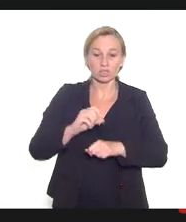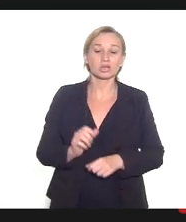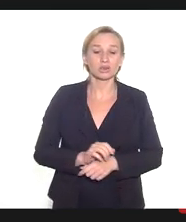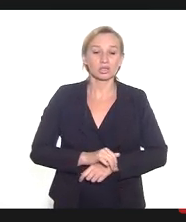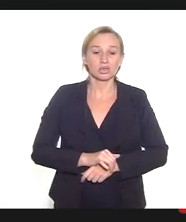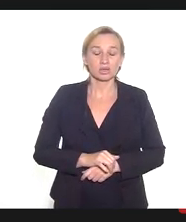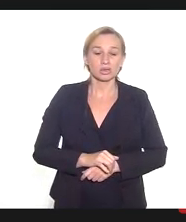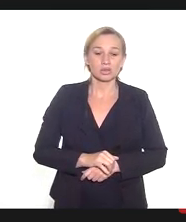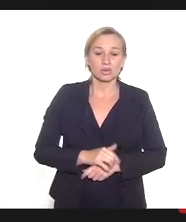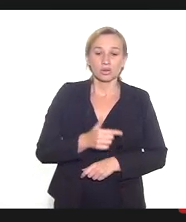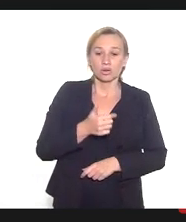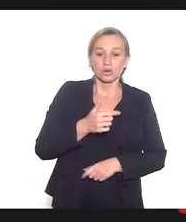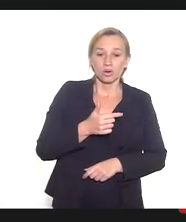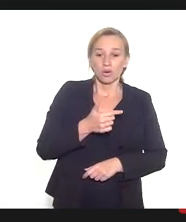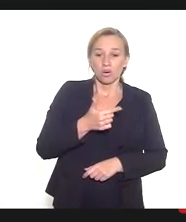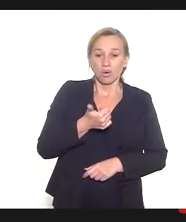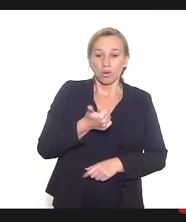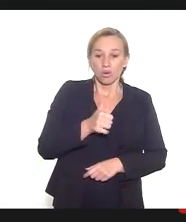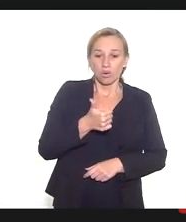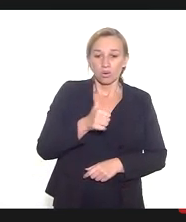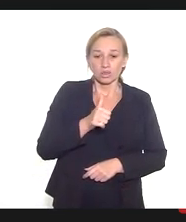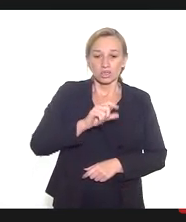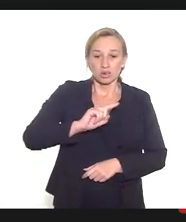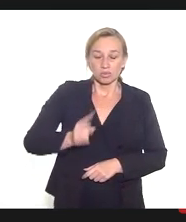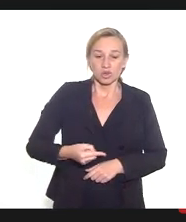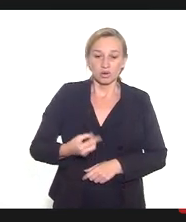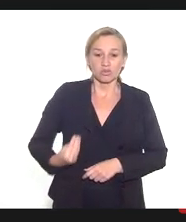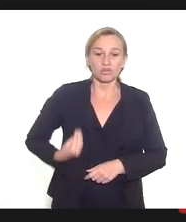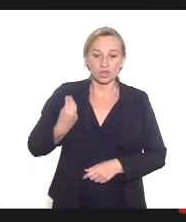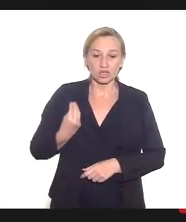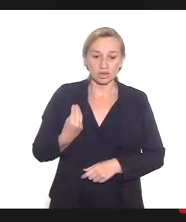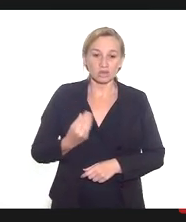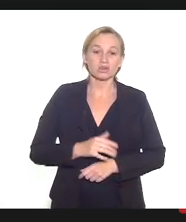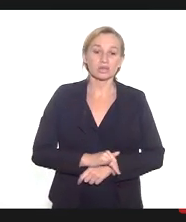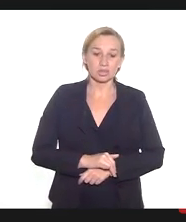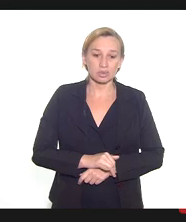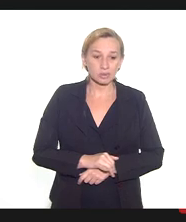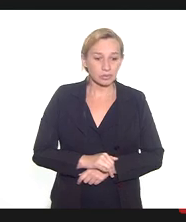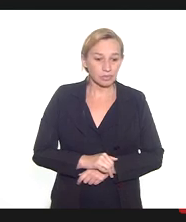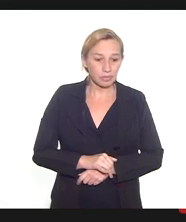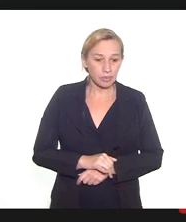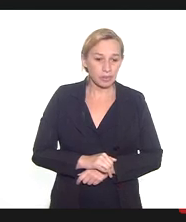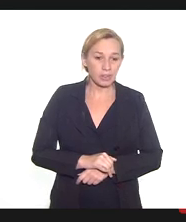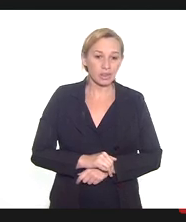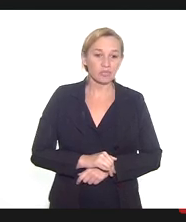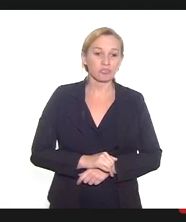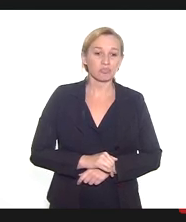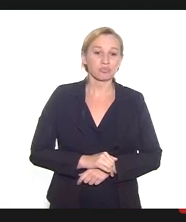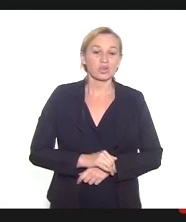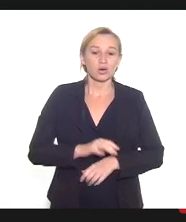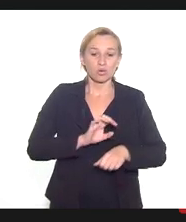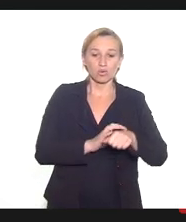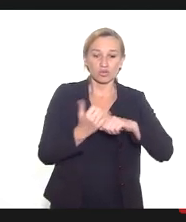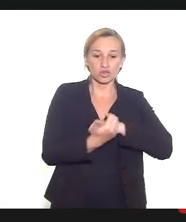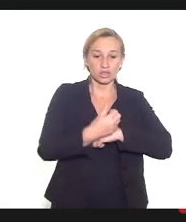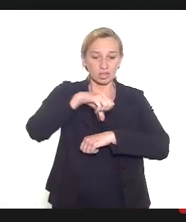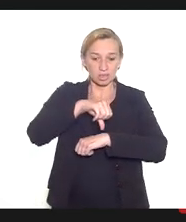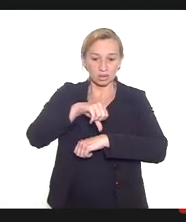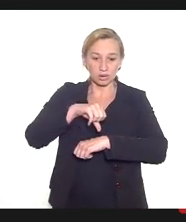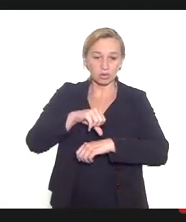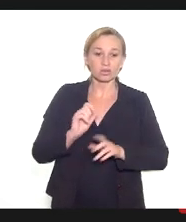ela entramos 11 medidas essenciais para redução da morte materna por Alfredo 19 e